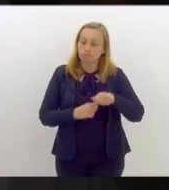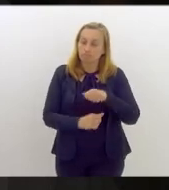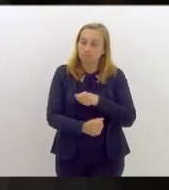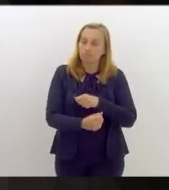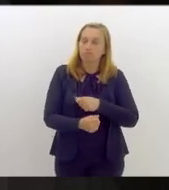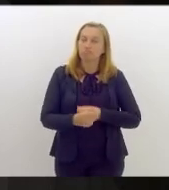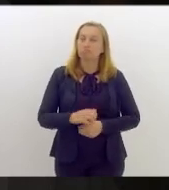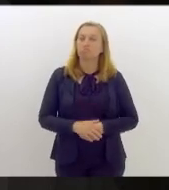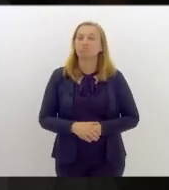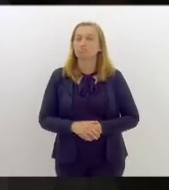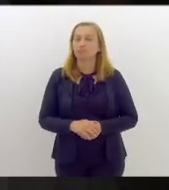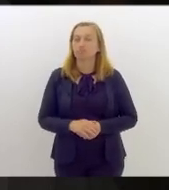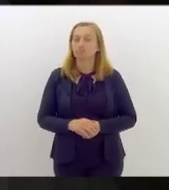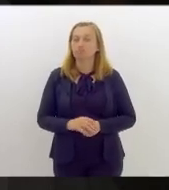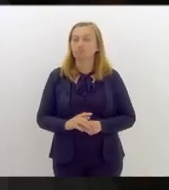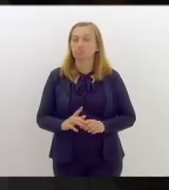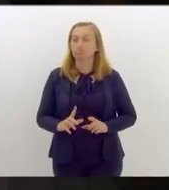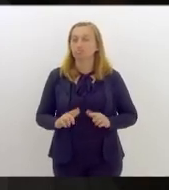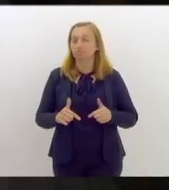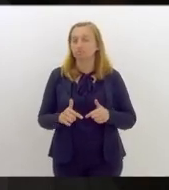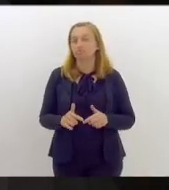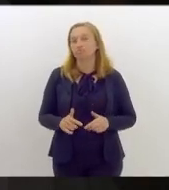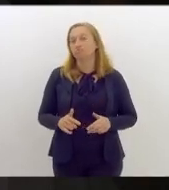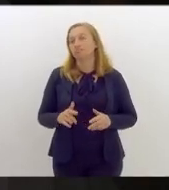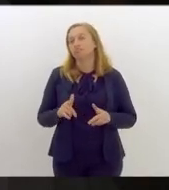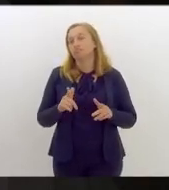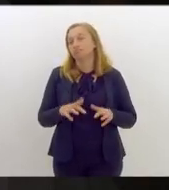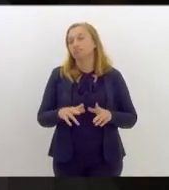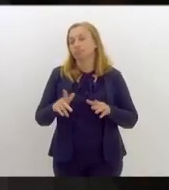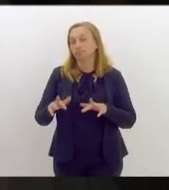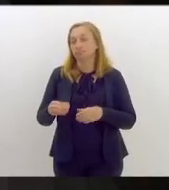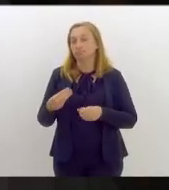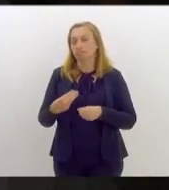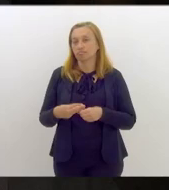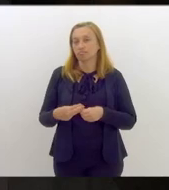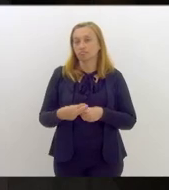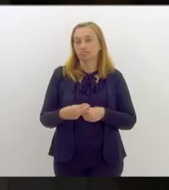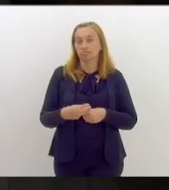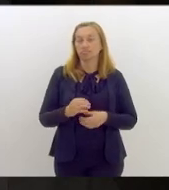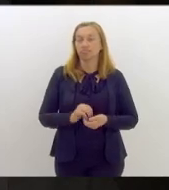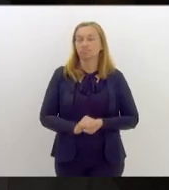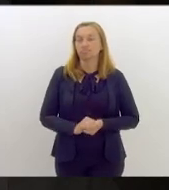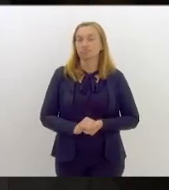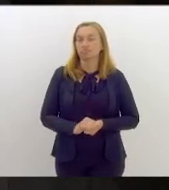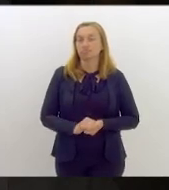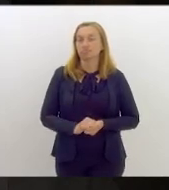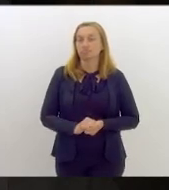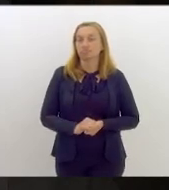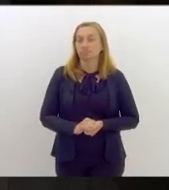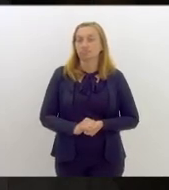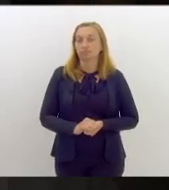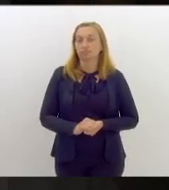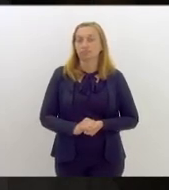investimentos em ações típicas da municipalidade.